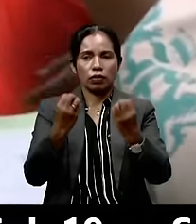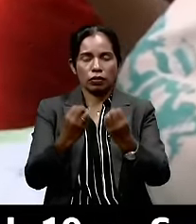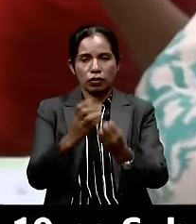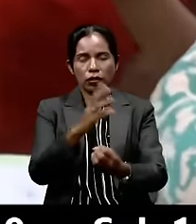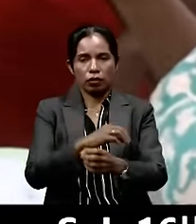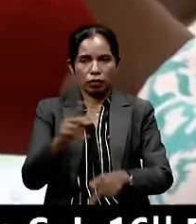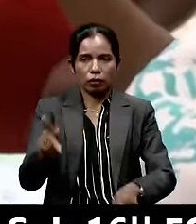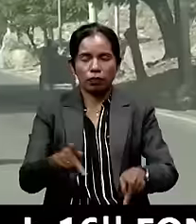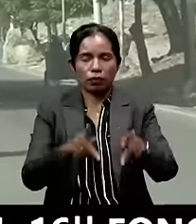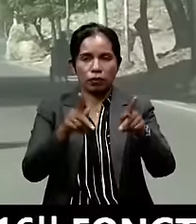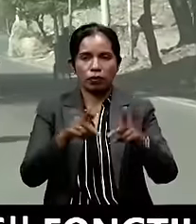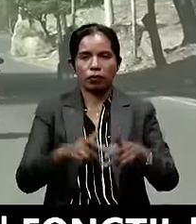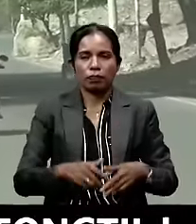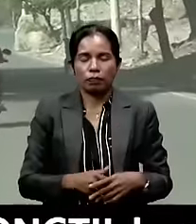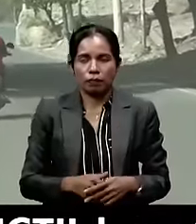ordem pública.